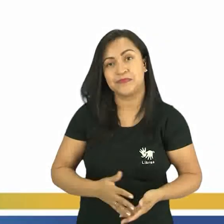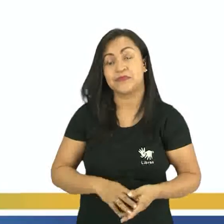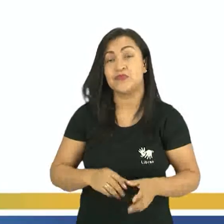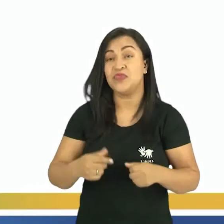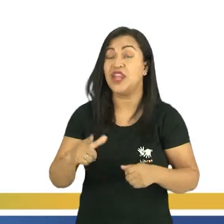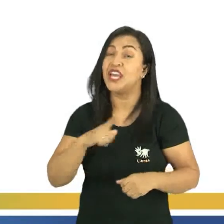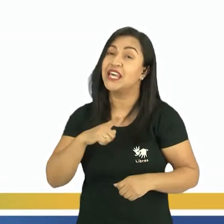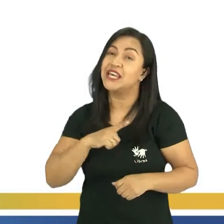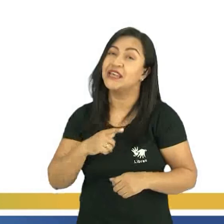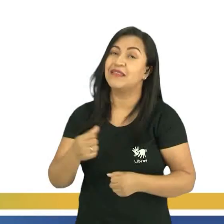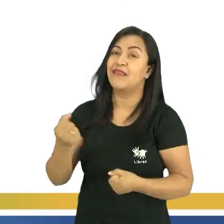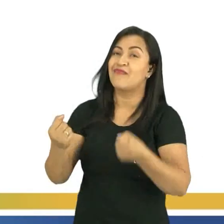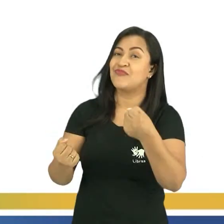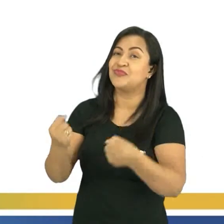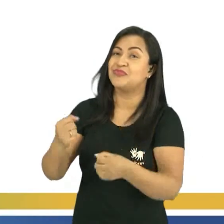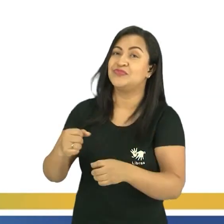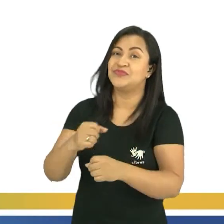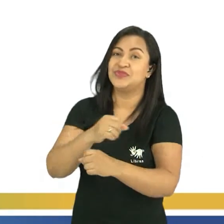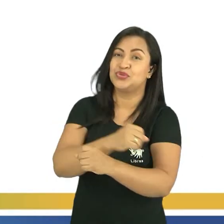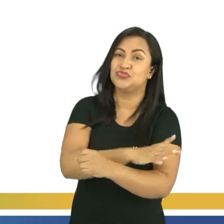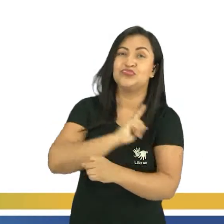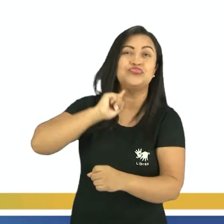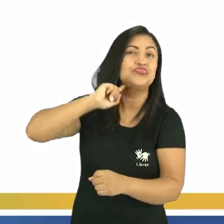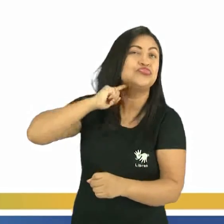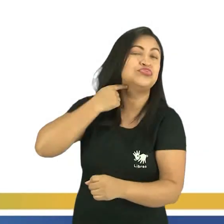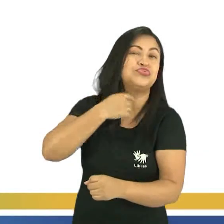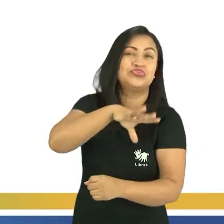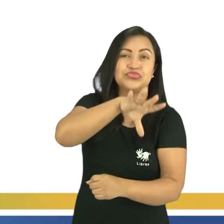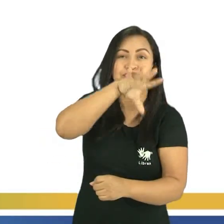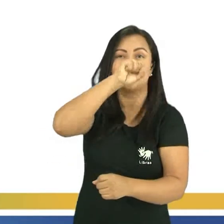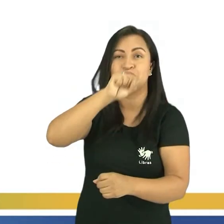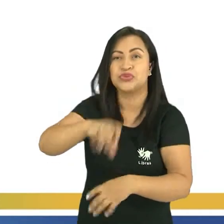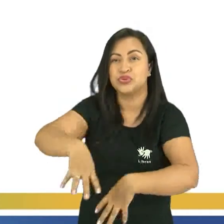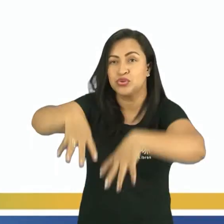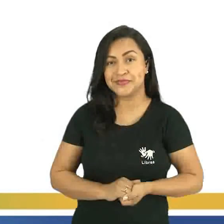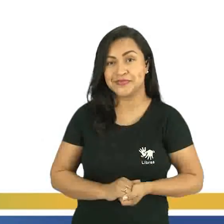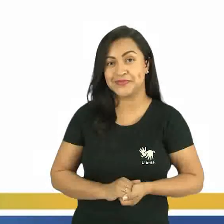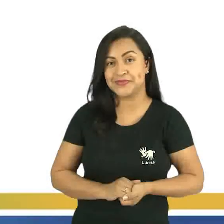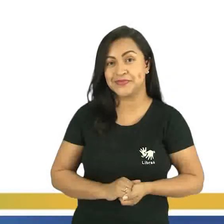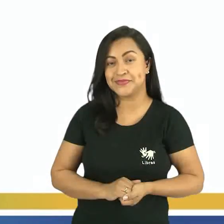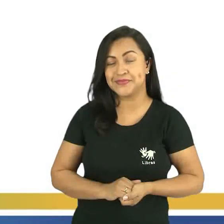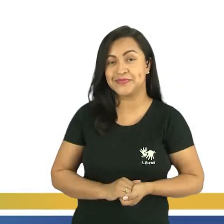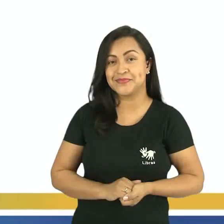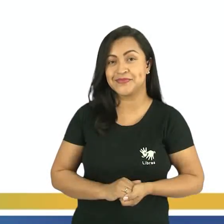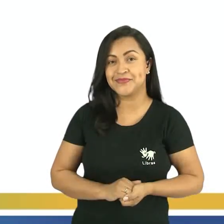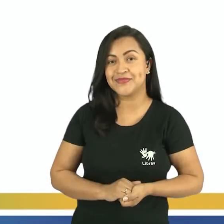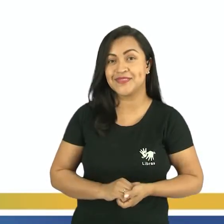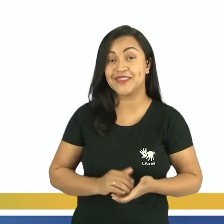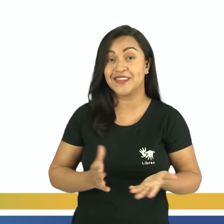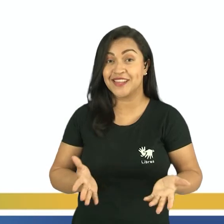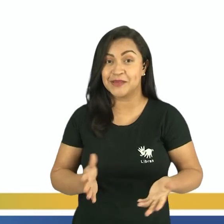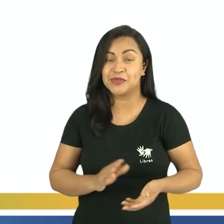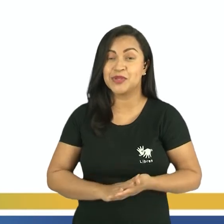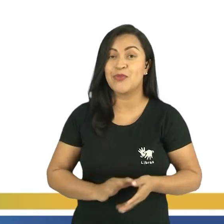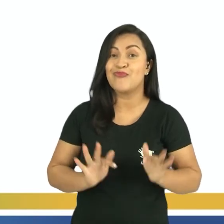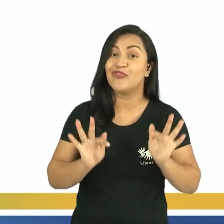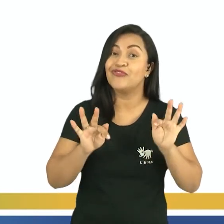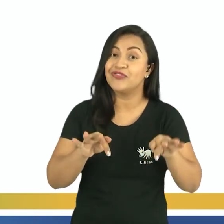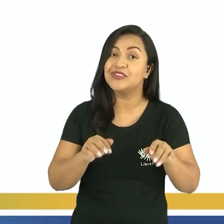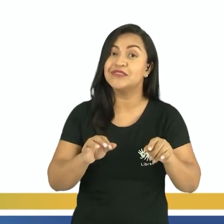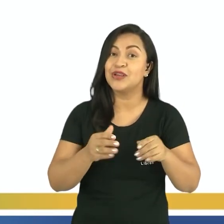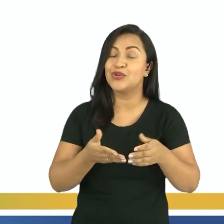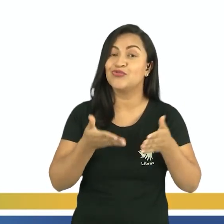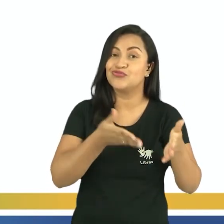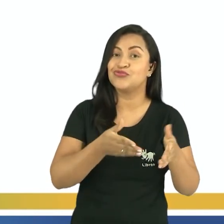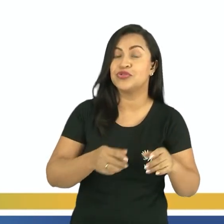de carros, da descarga sai também esses poluentes e vai para a atmosfera, beleza? E aí, pessoal, para finalizar, eu deixo